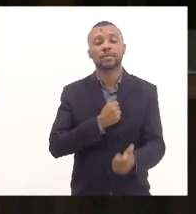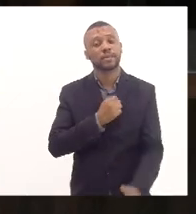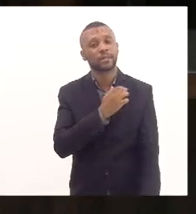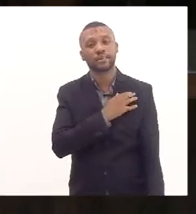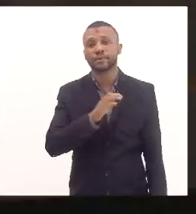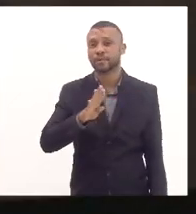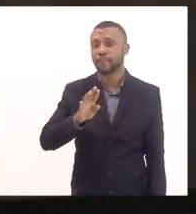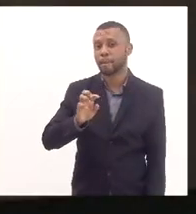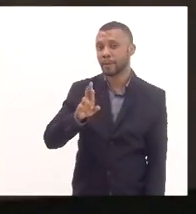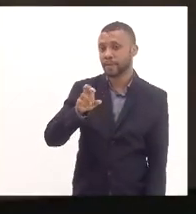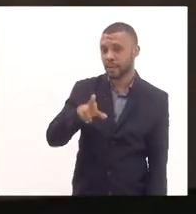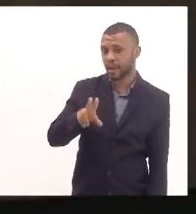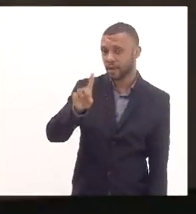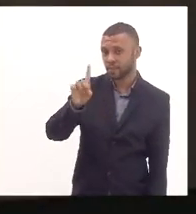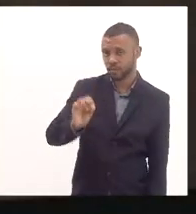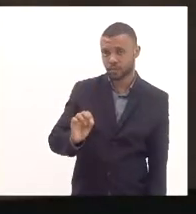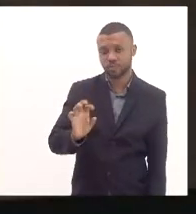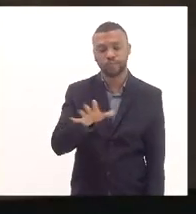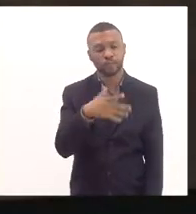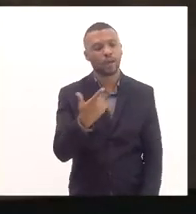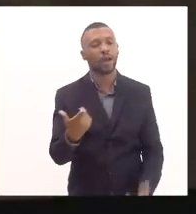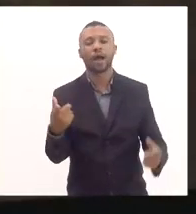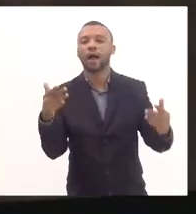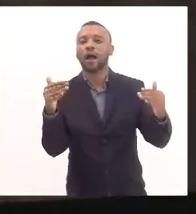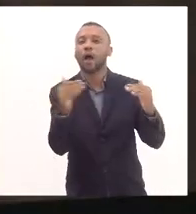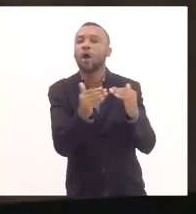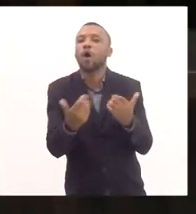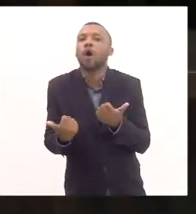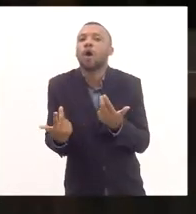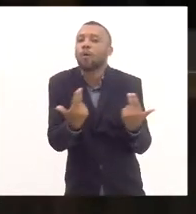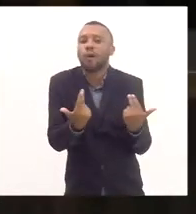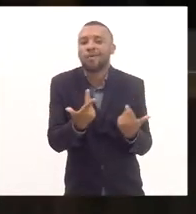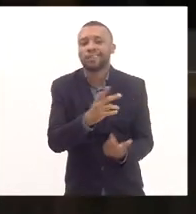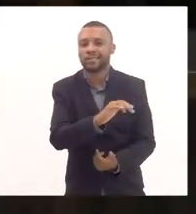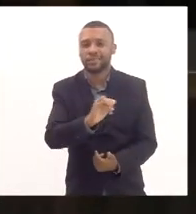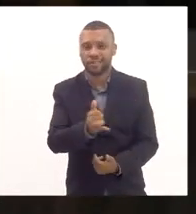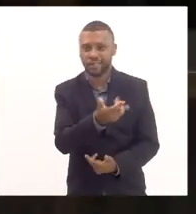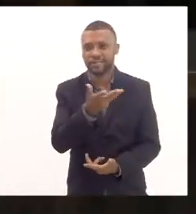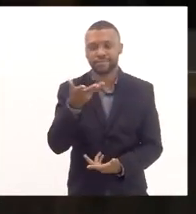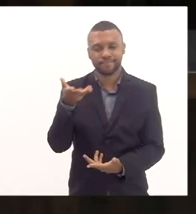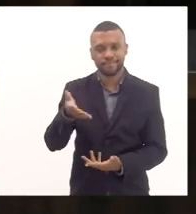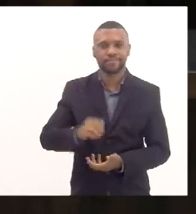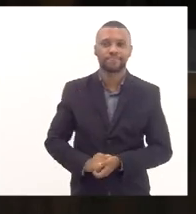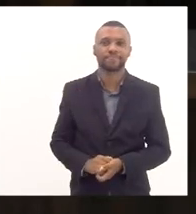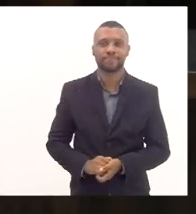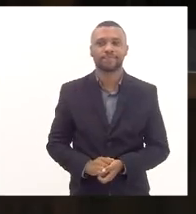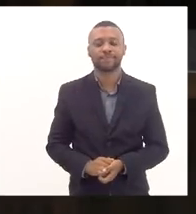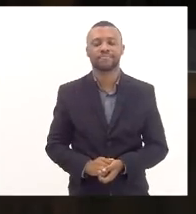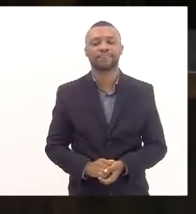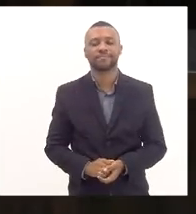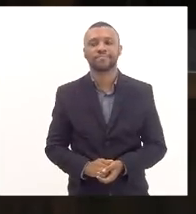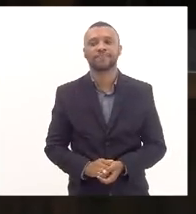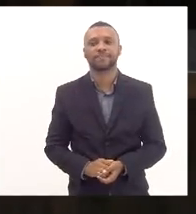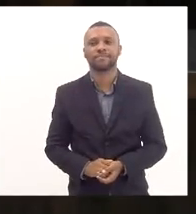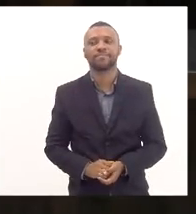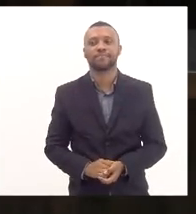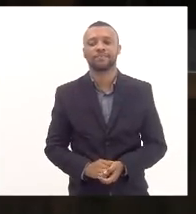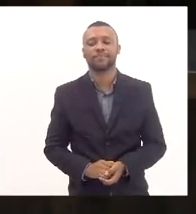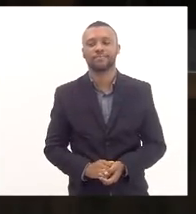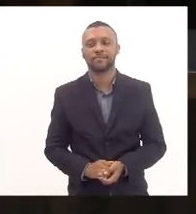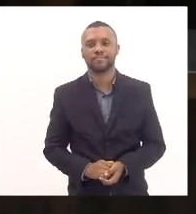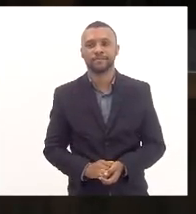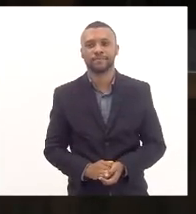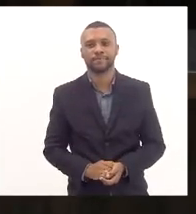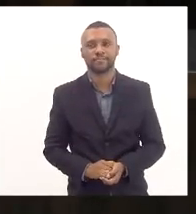a compõem a ccj é e na cabeça Bernardo a caneta o